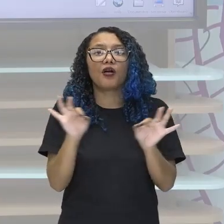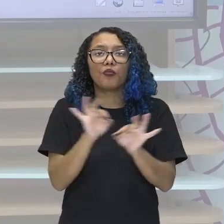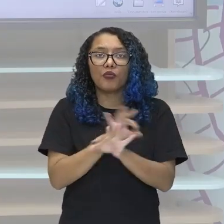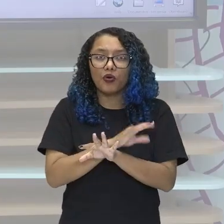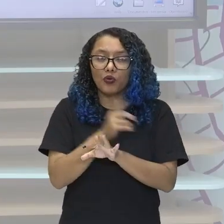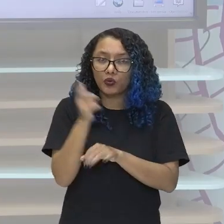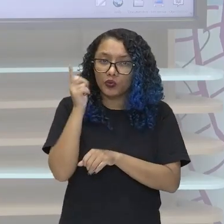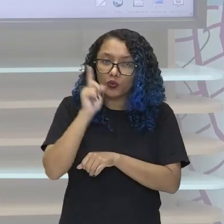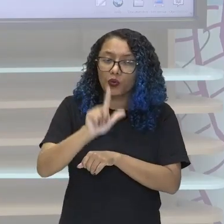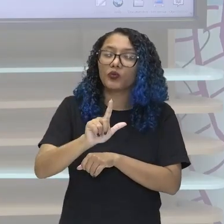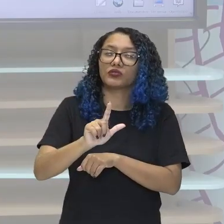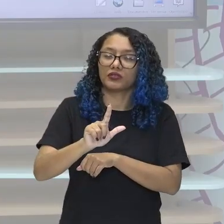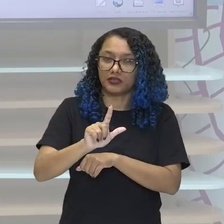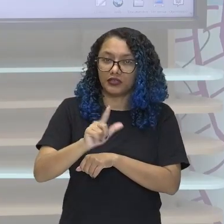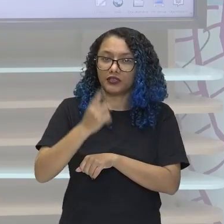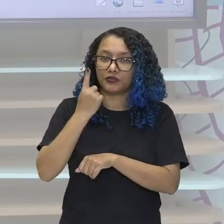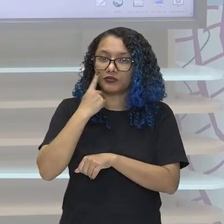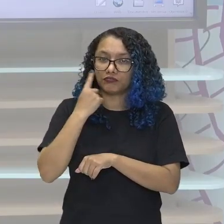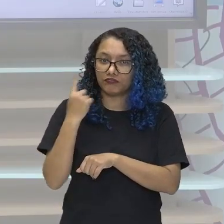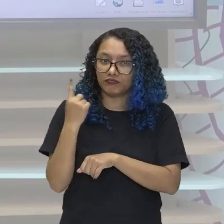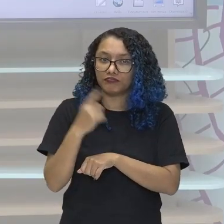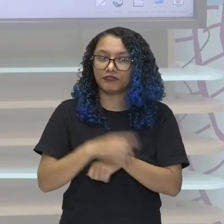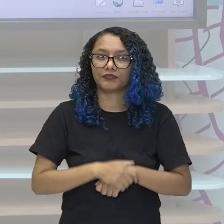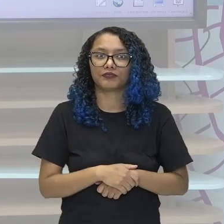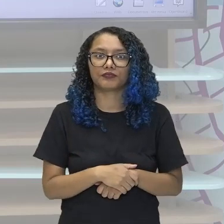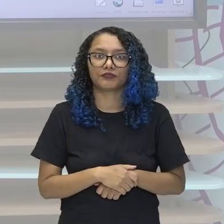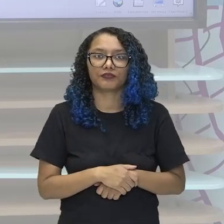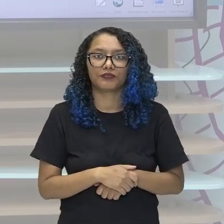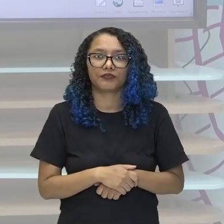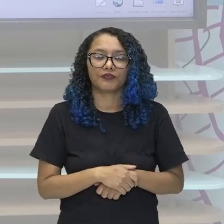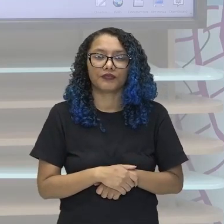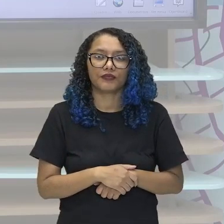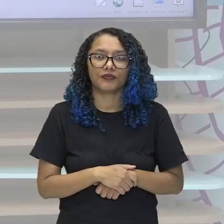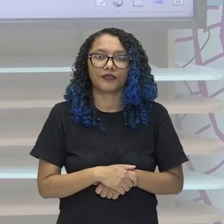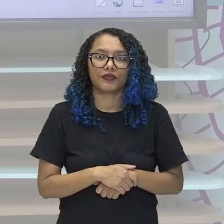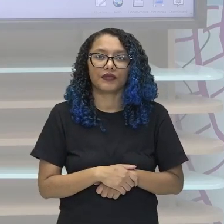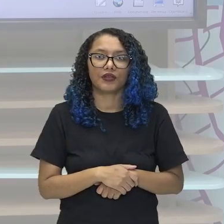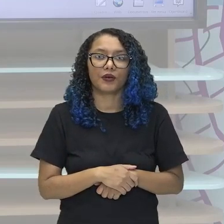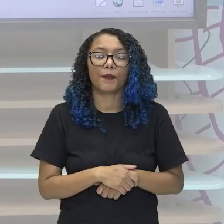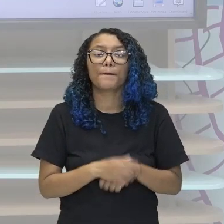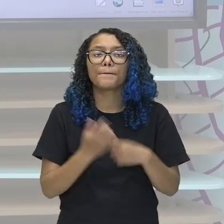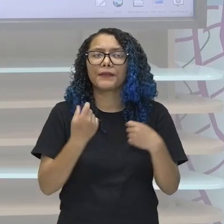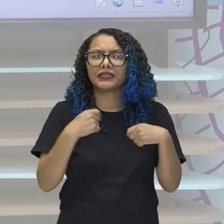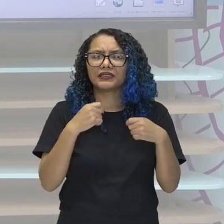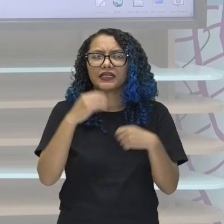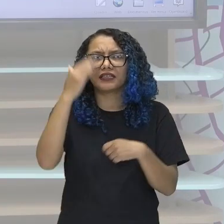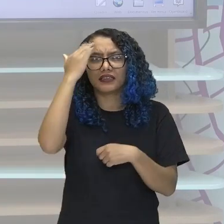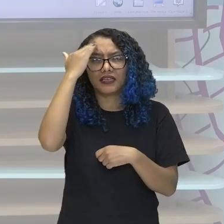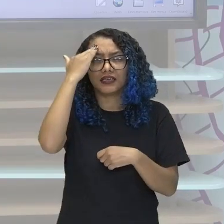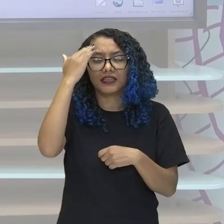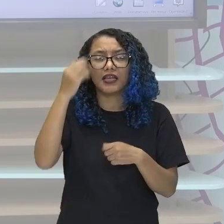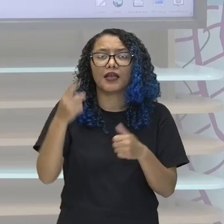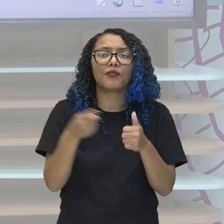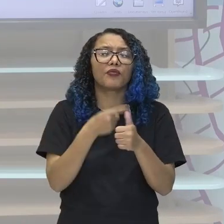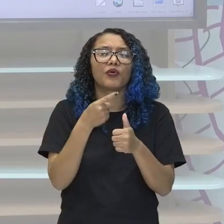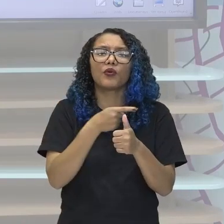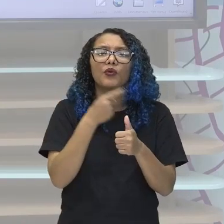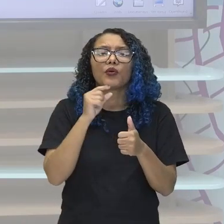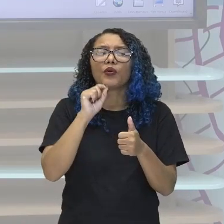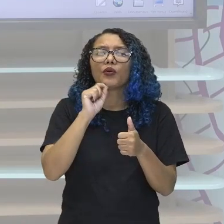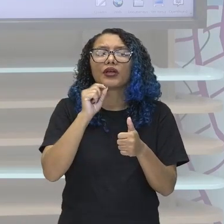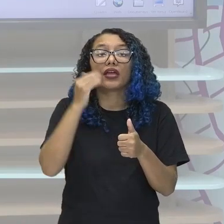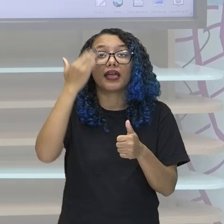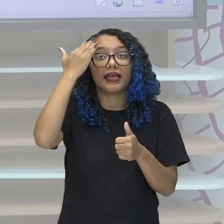Então, recapitulando, a primeira coisa que nós temos que entender é fazer uma